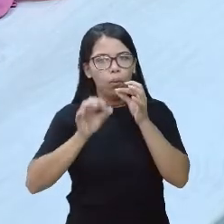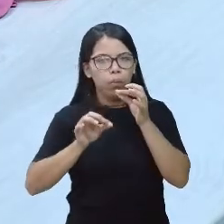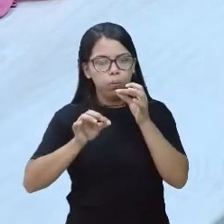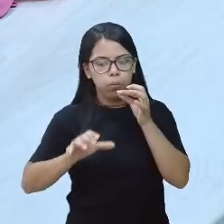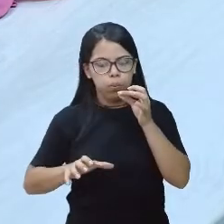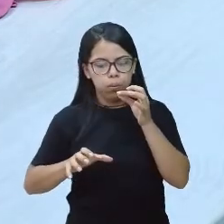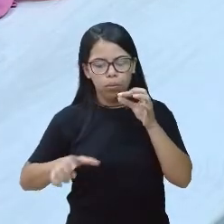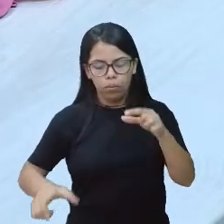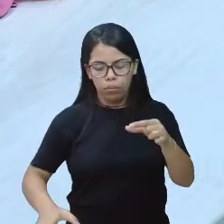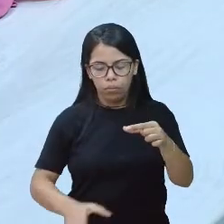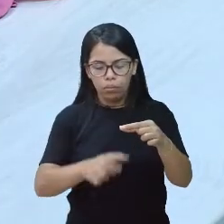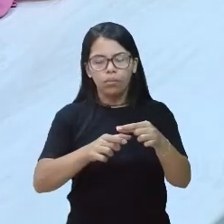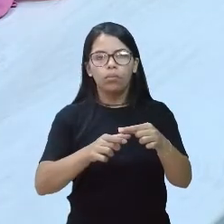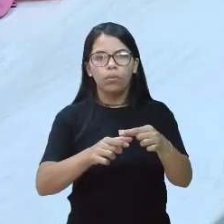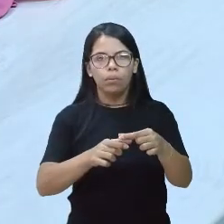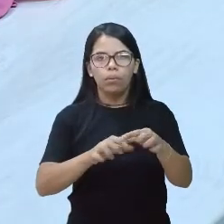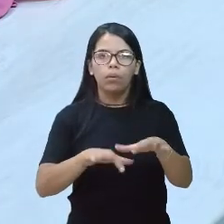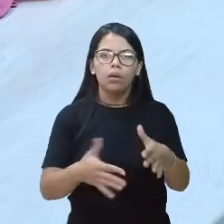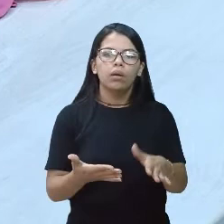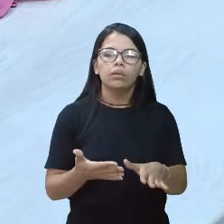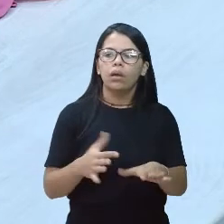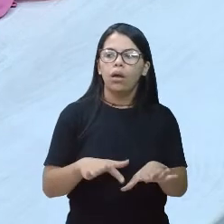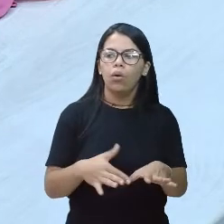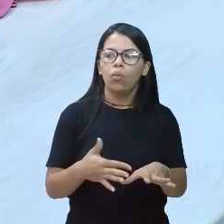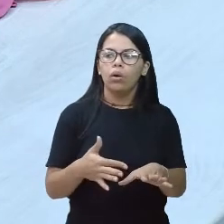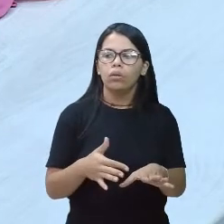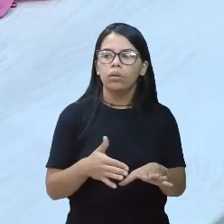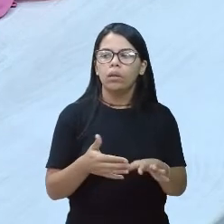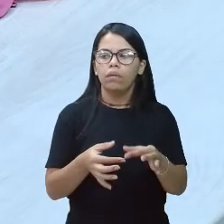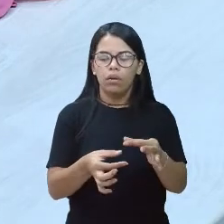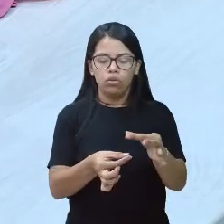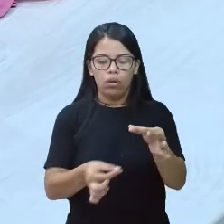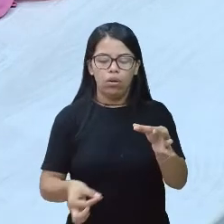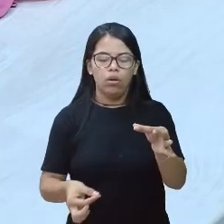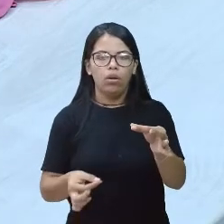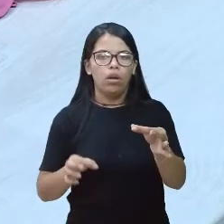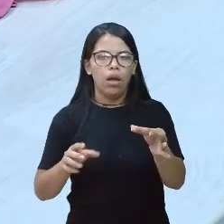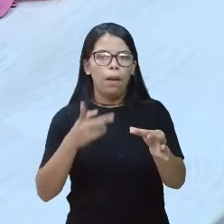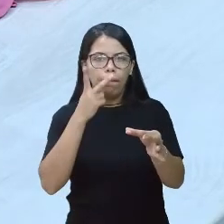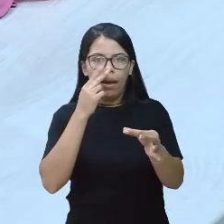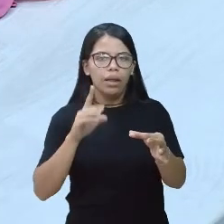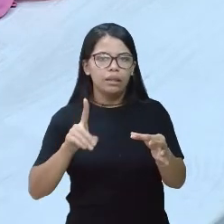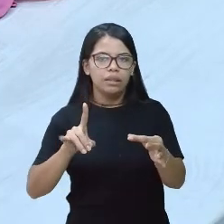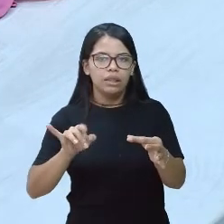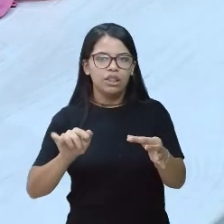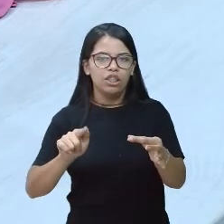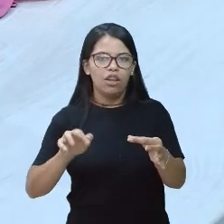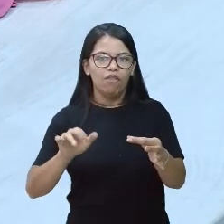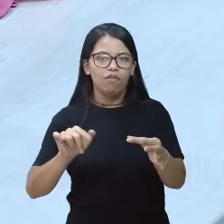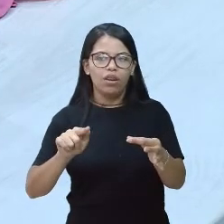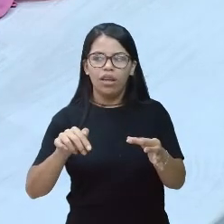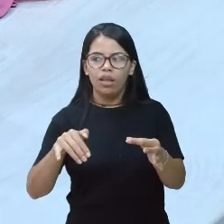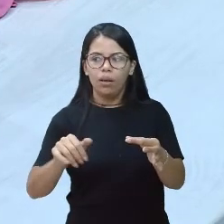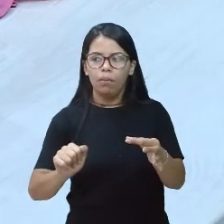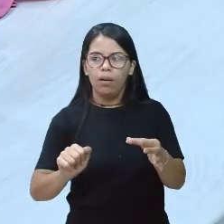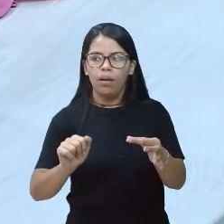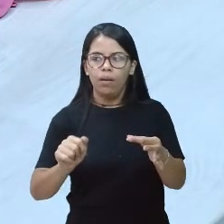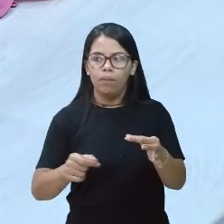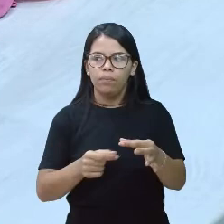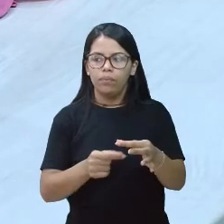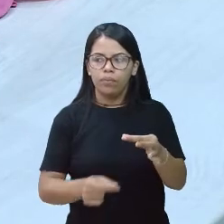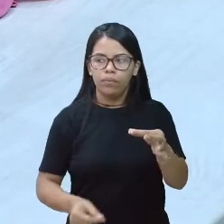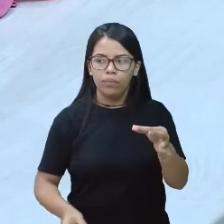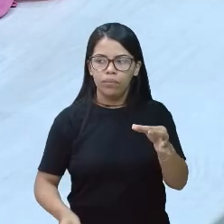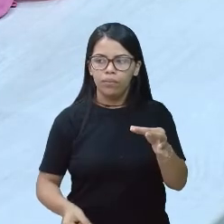vai sendo puxado para baixo, então o que a gente consegue ver? As bolinhas que representam o pulmão